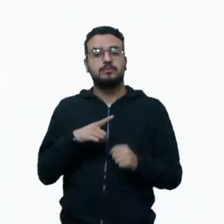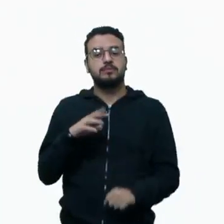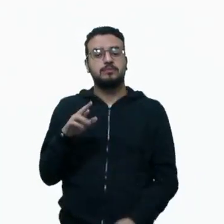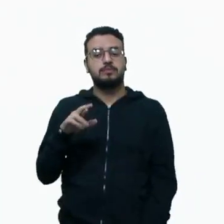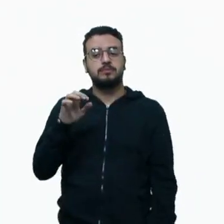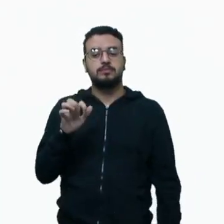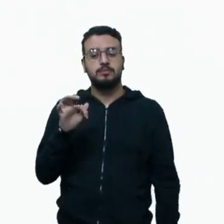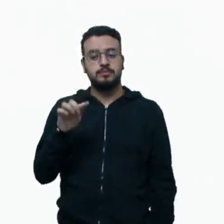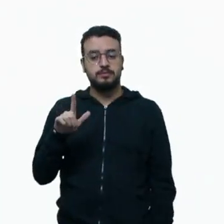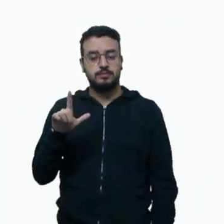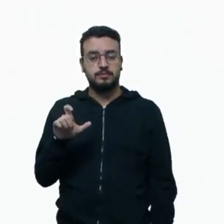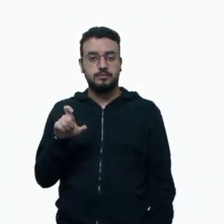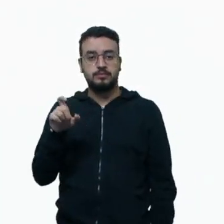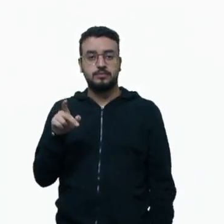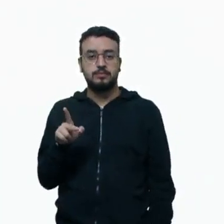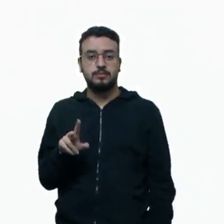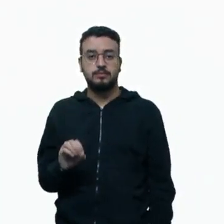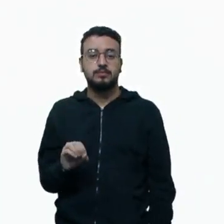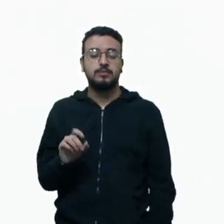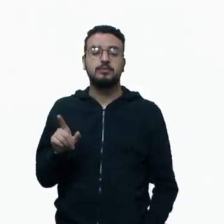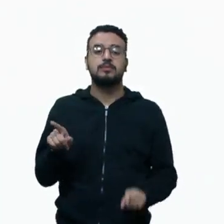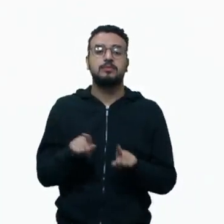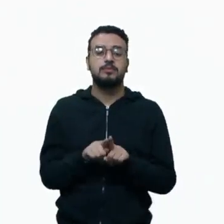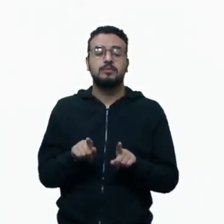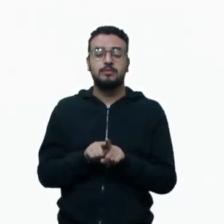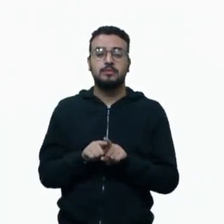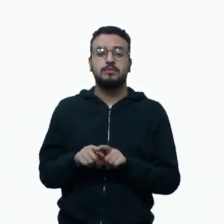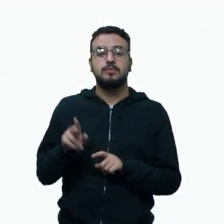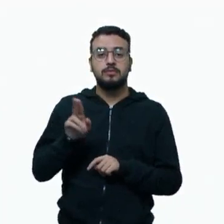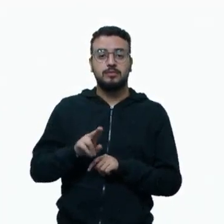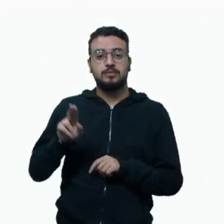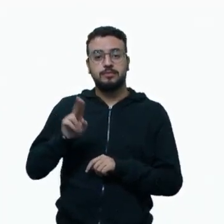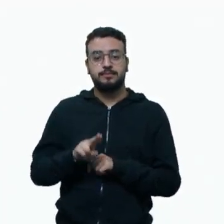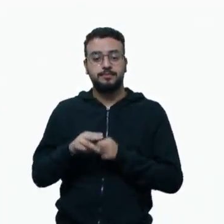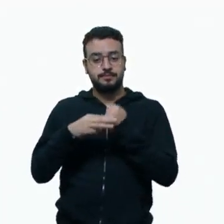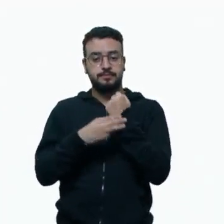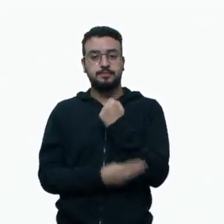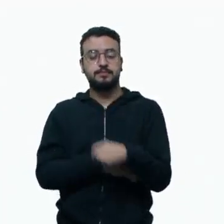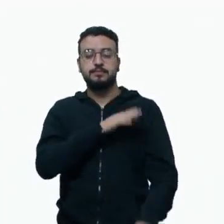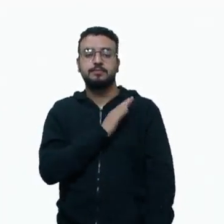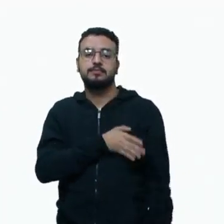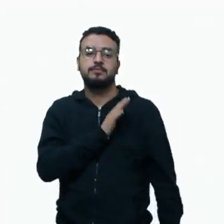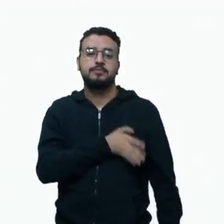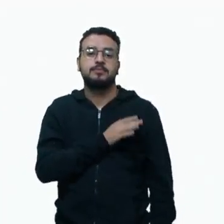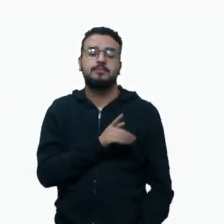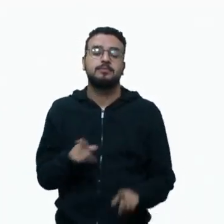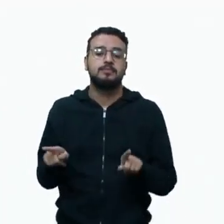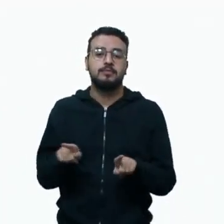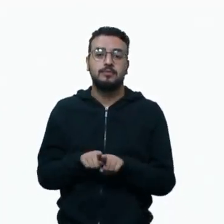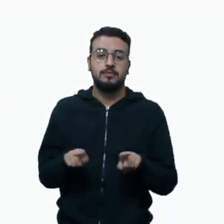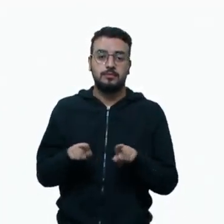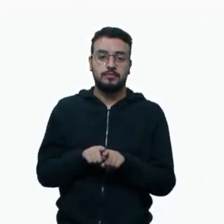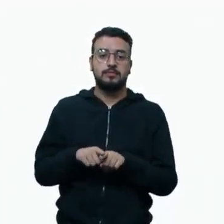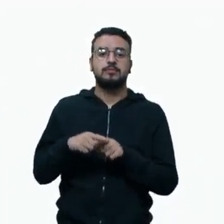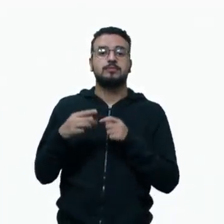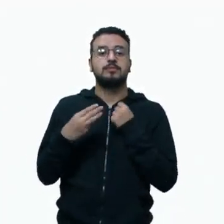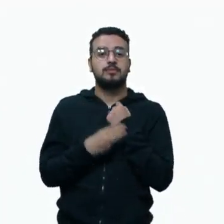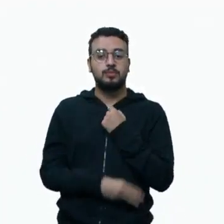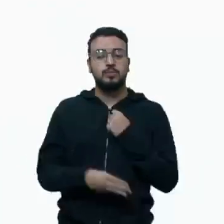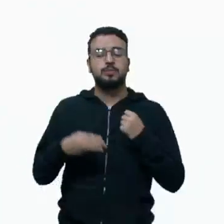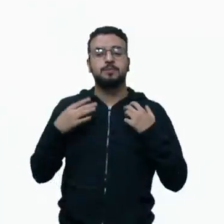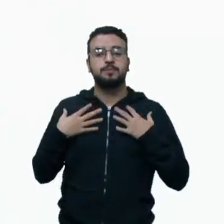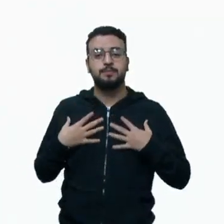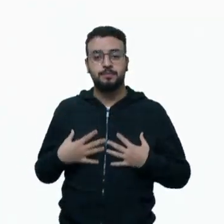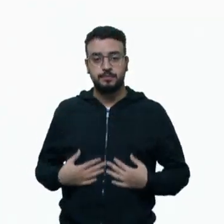também proveniente do meu músculo cardíaco e do meu músculo liso, que vão controlar a